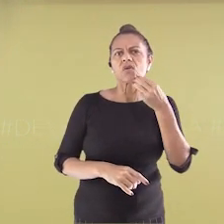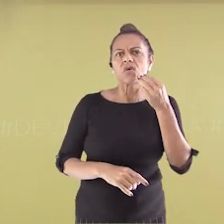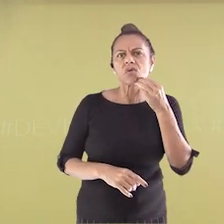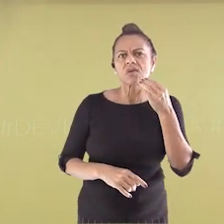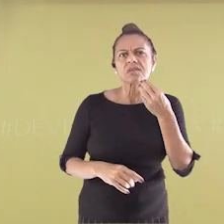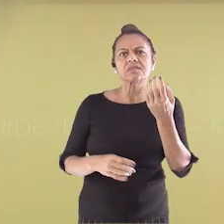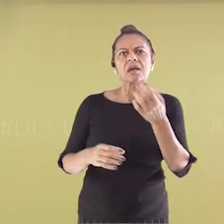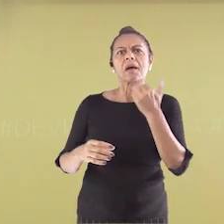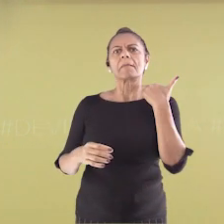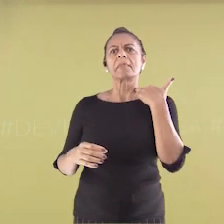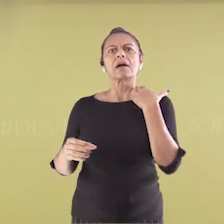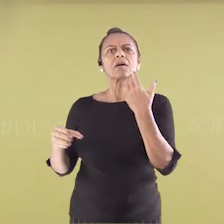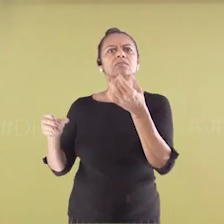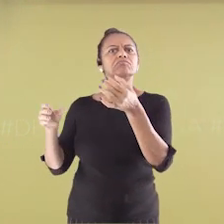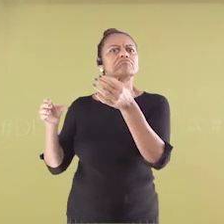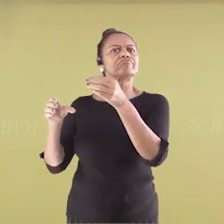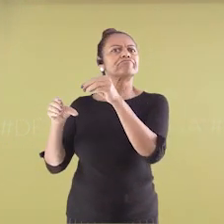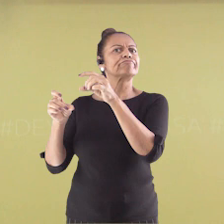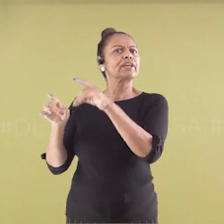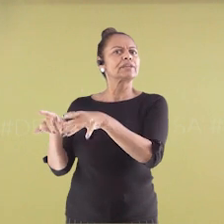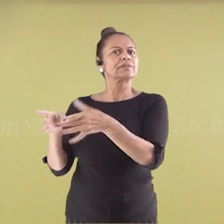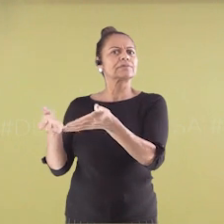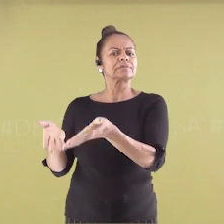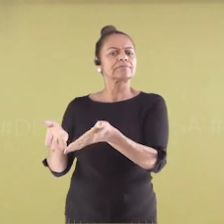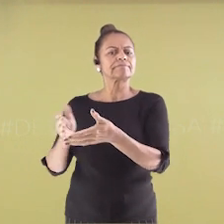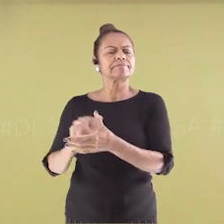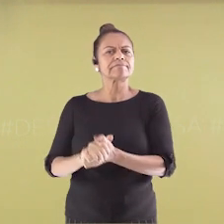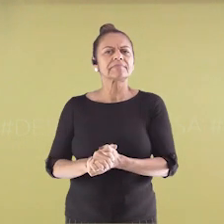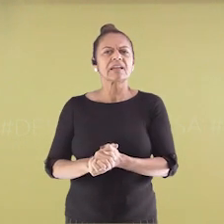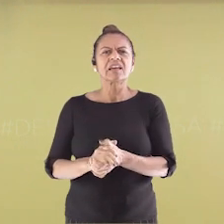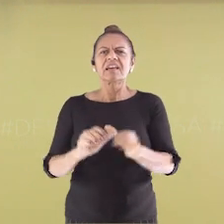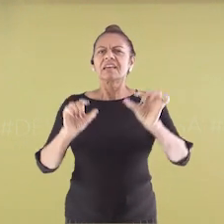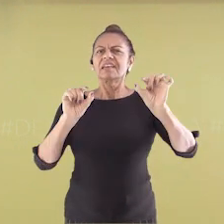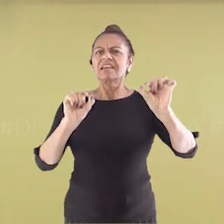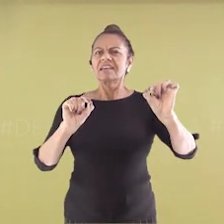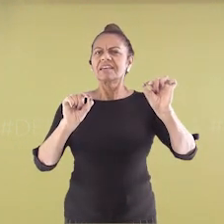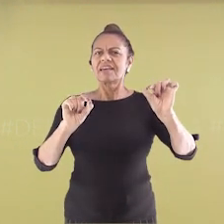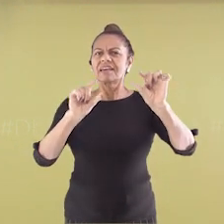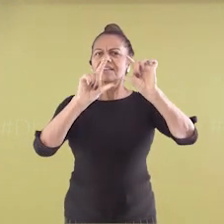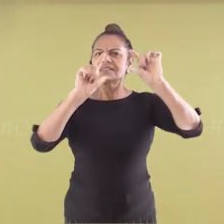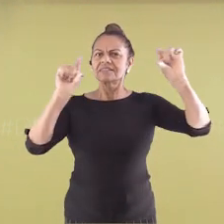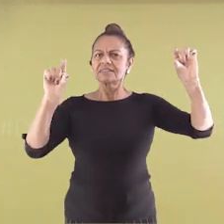manchete. Governo e Justiça procuram donos de 500 milhões